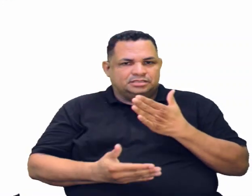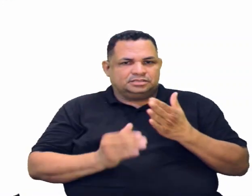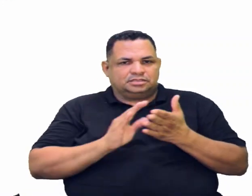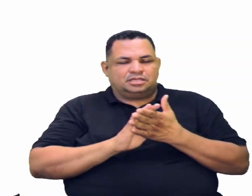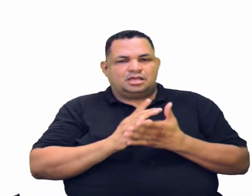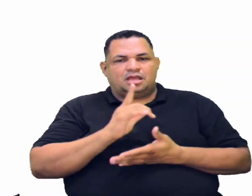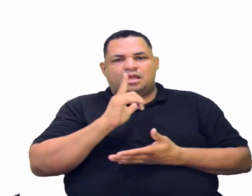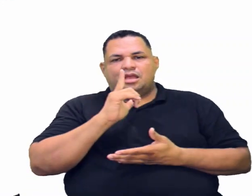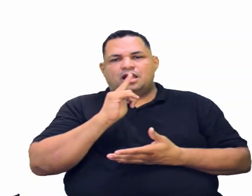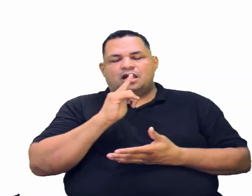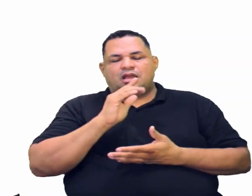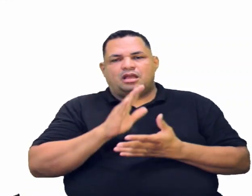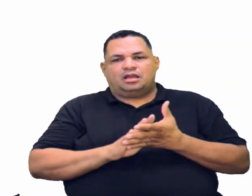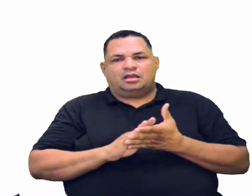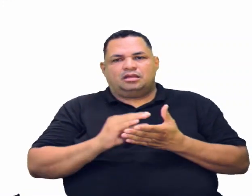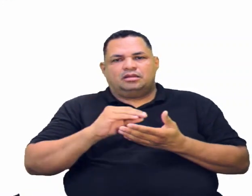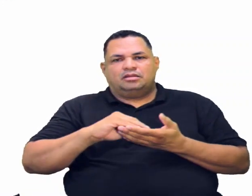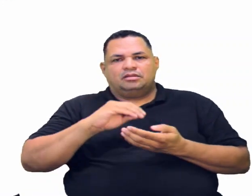desidratação